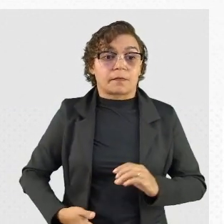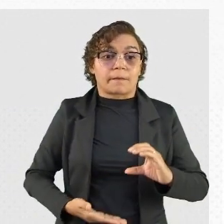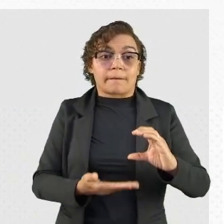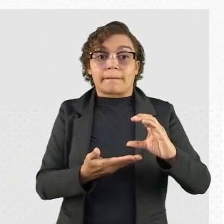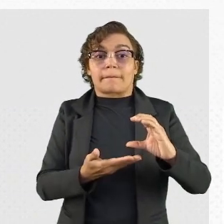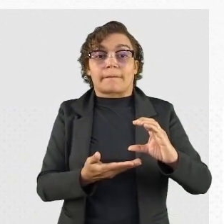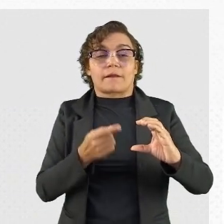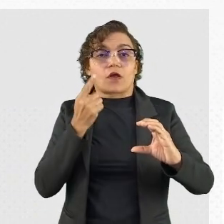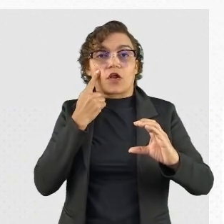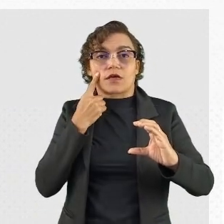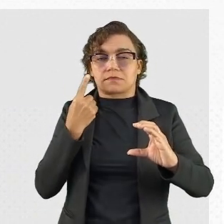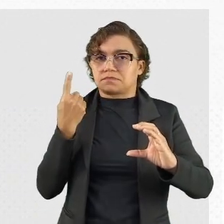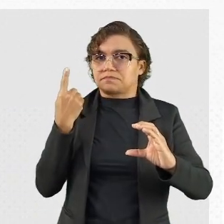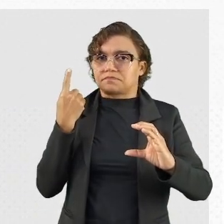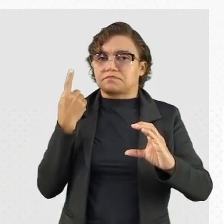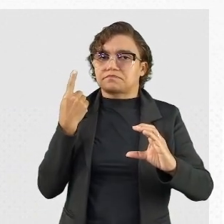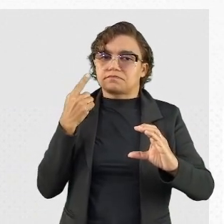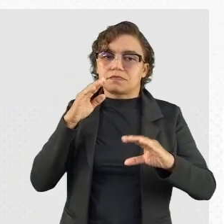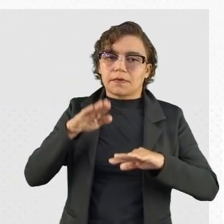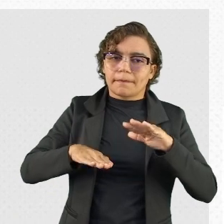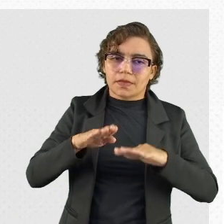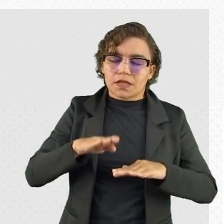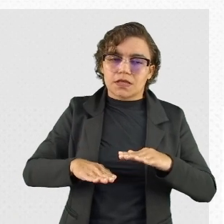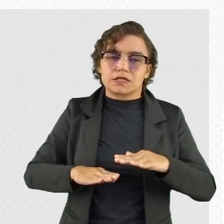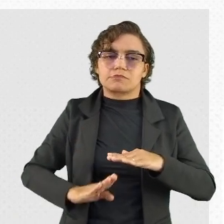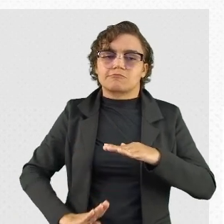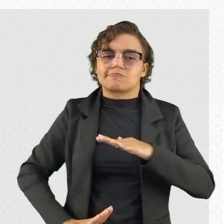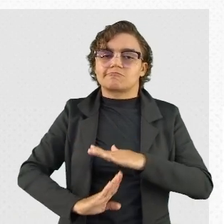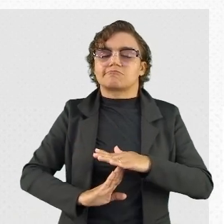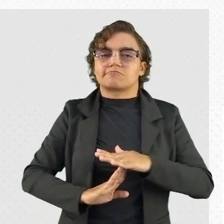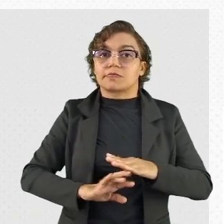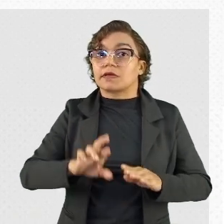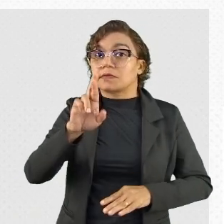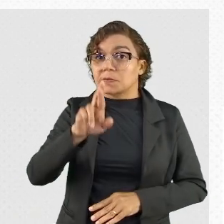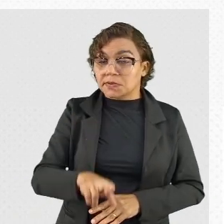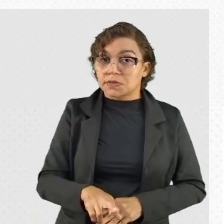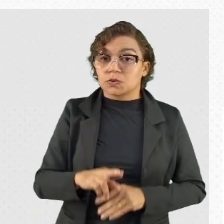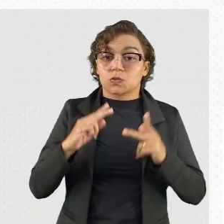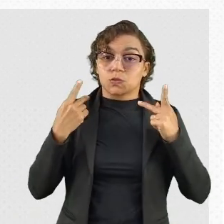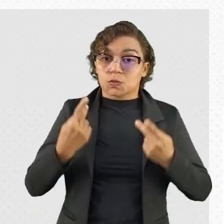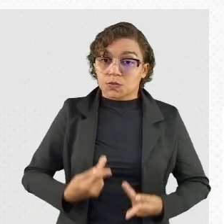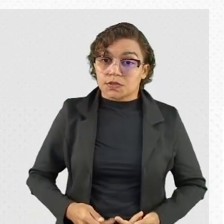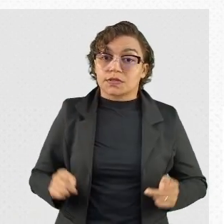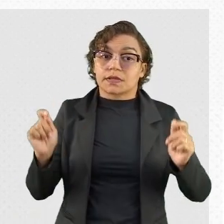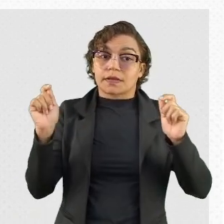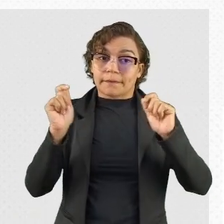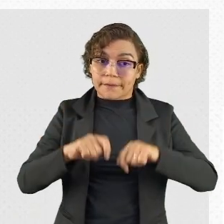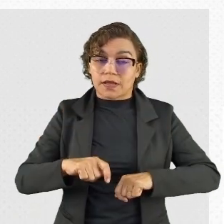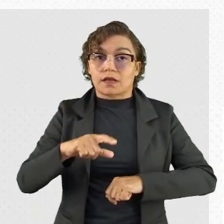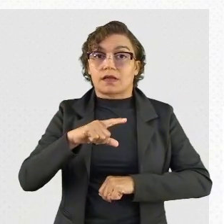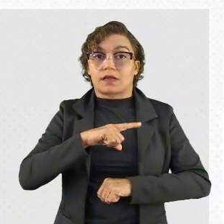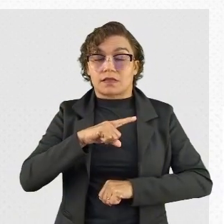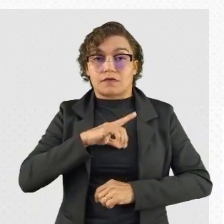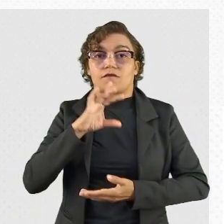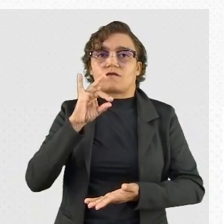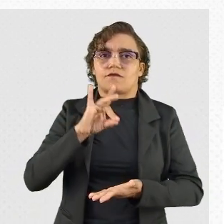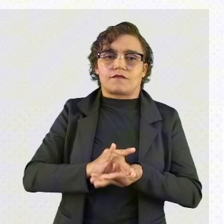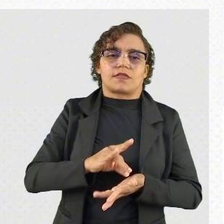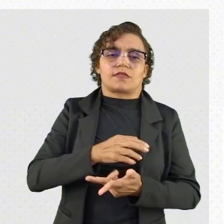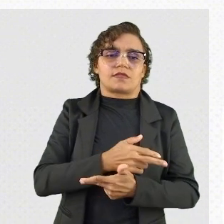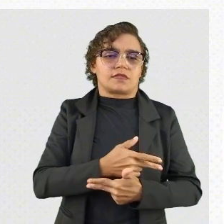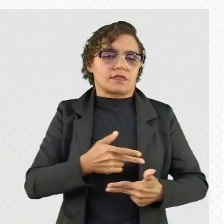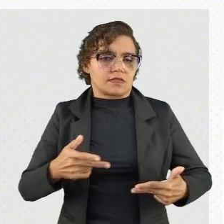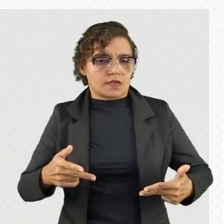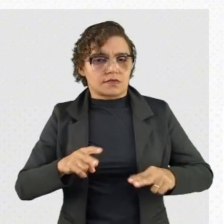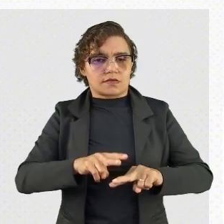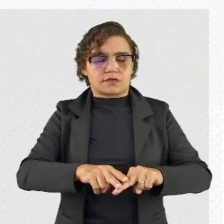diz o seguinte: mesmo limitada, a razão humana é capaz de alcançar certas verdades